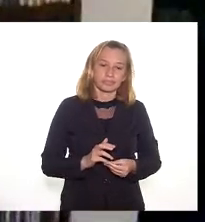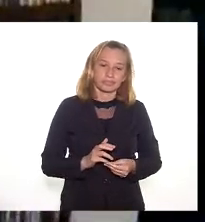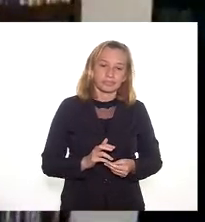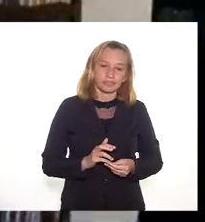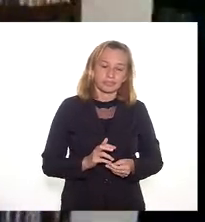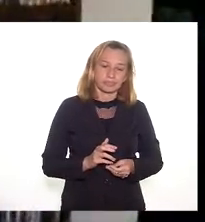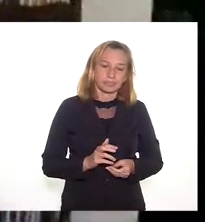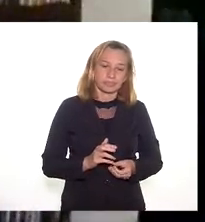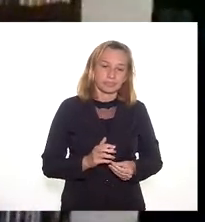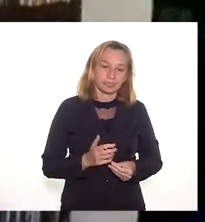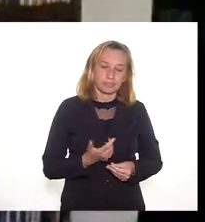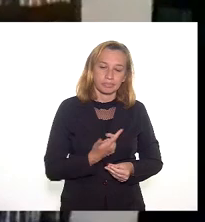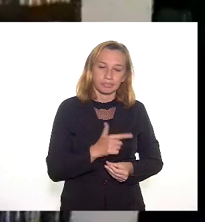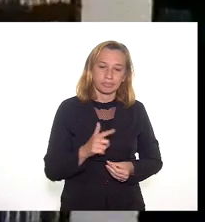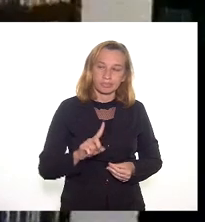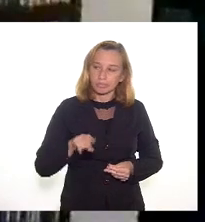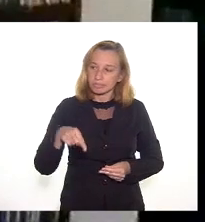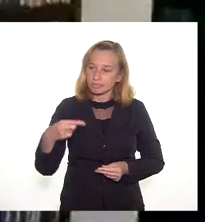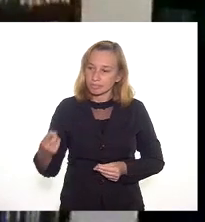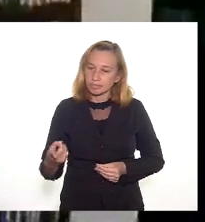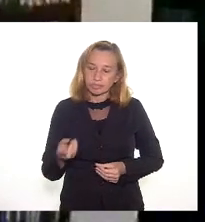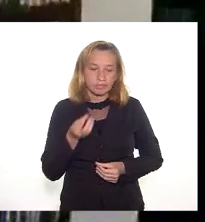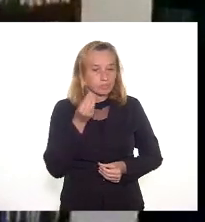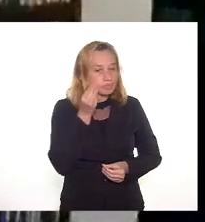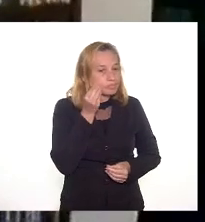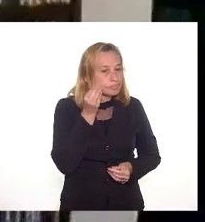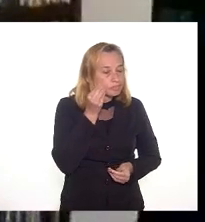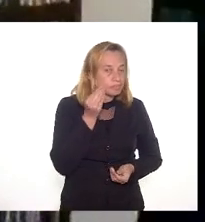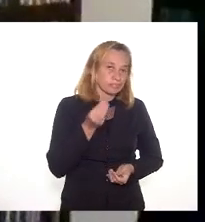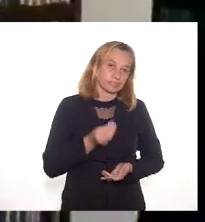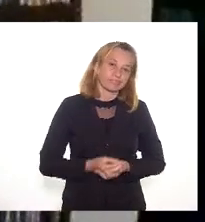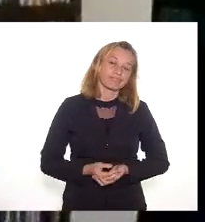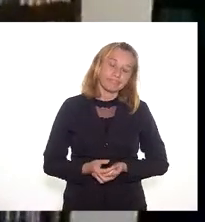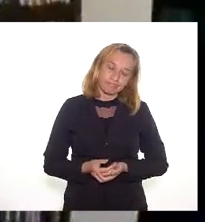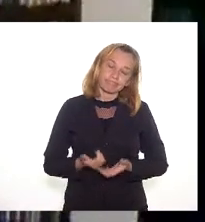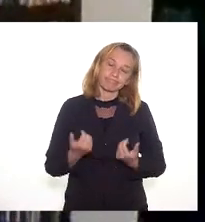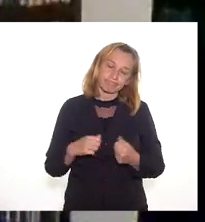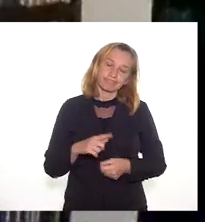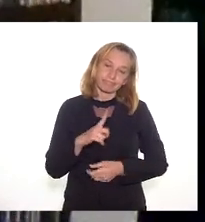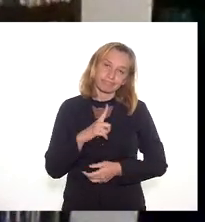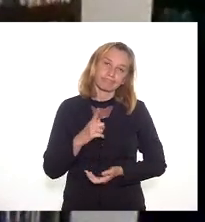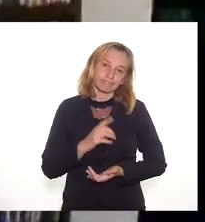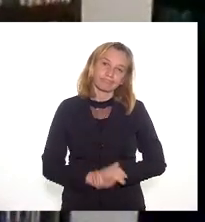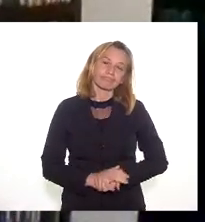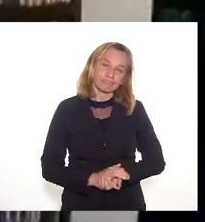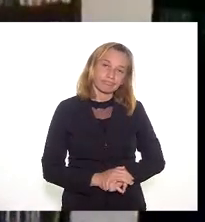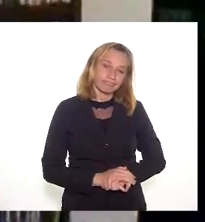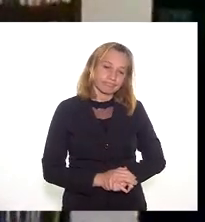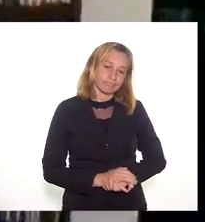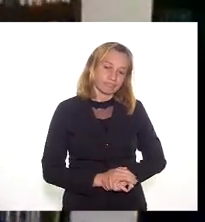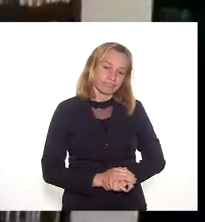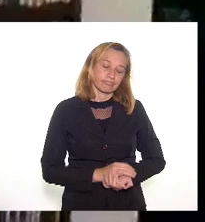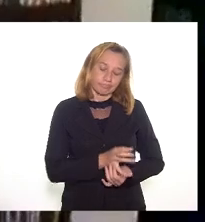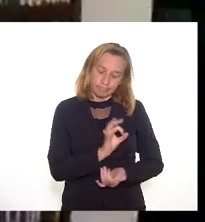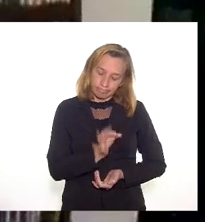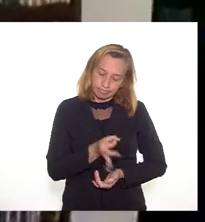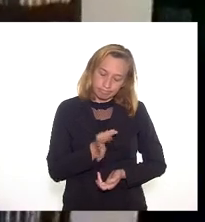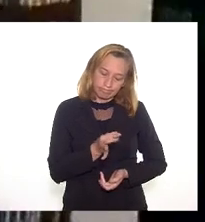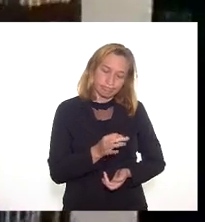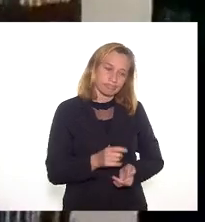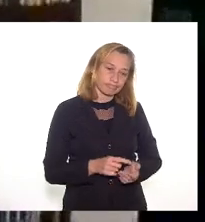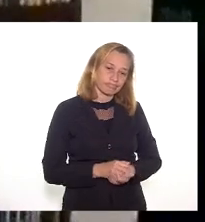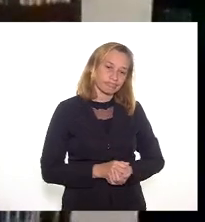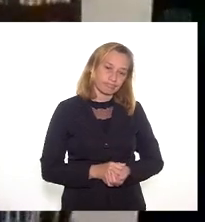existir essas oportunidades como deveria estar acontecendo exatamente para a